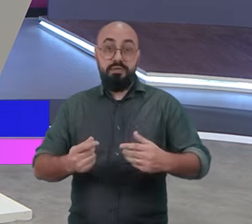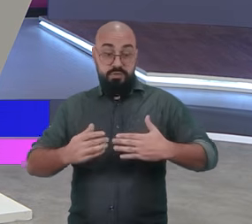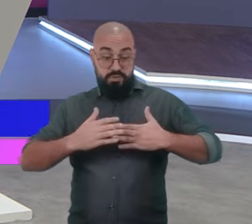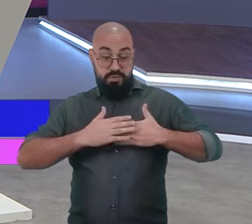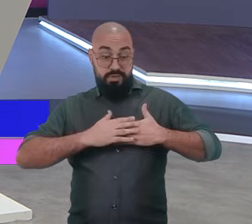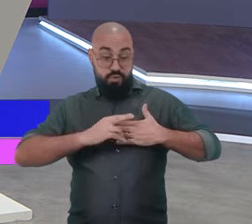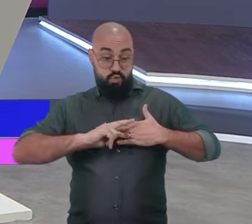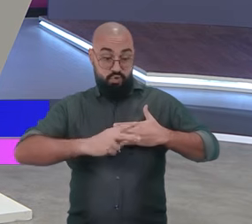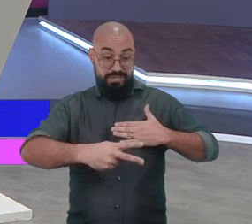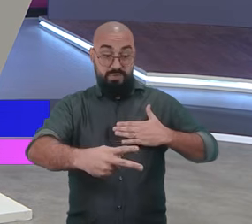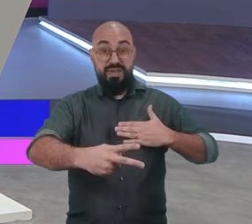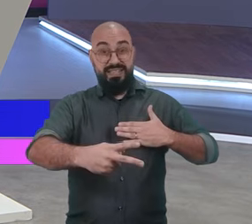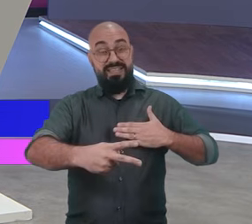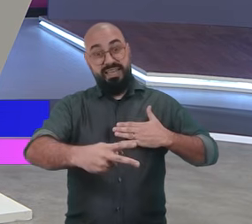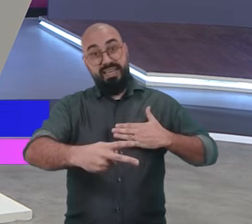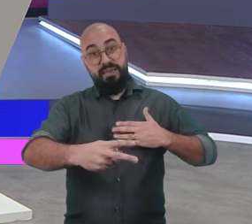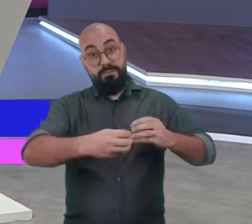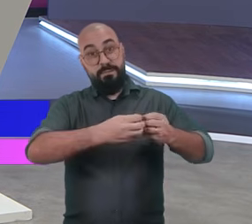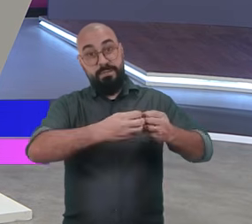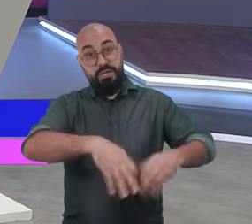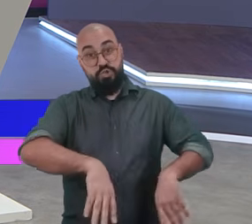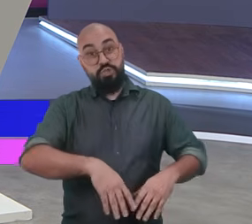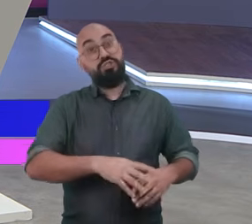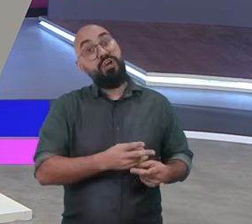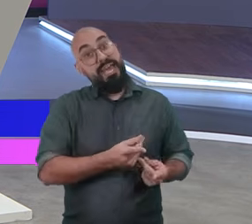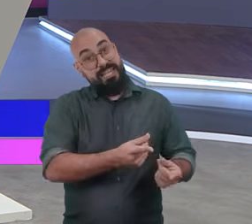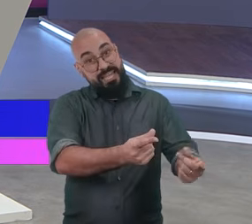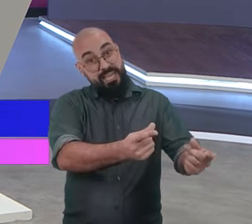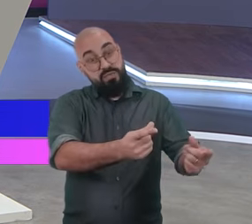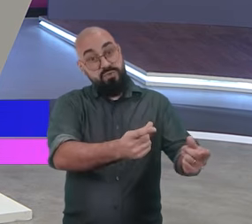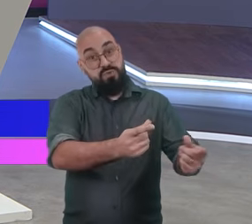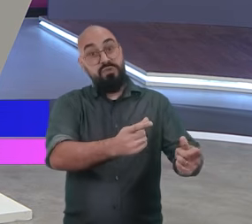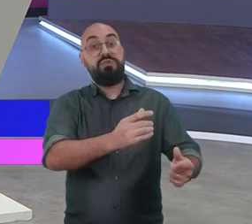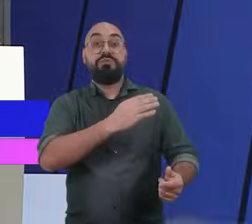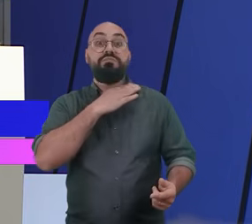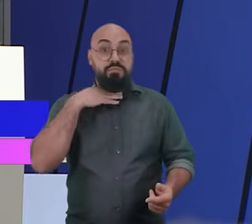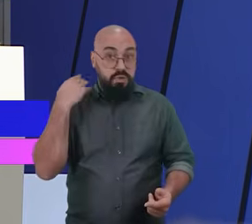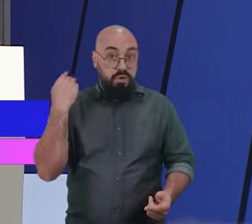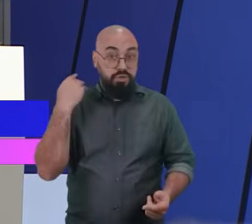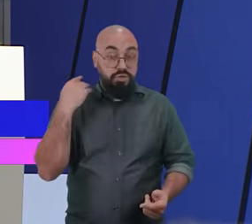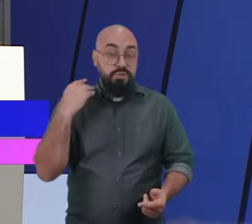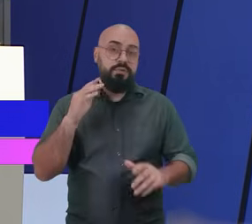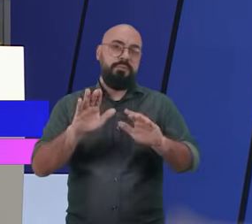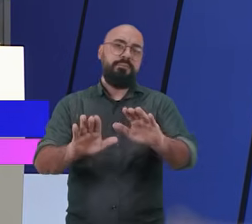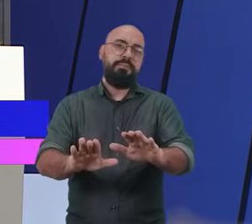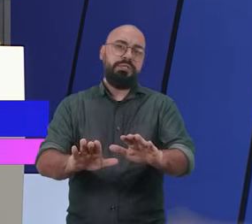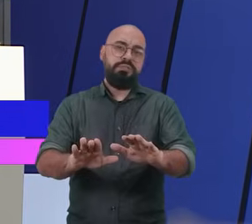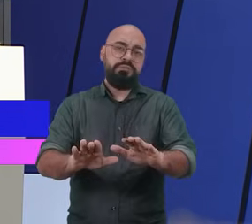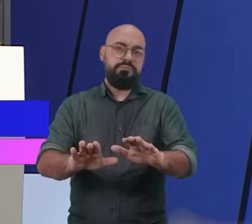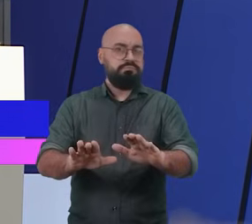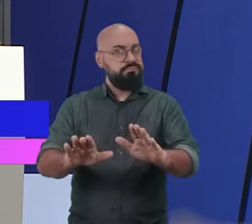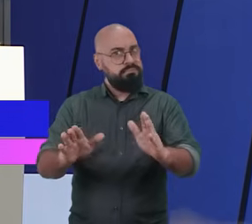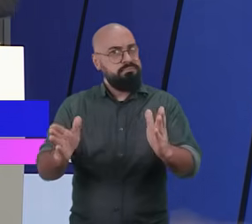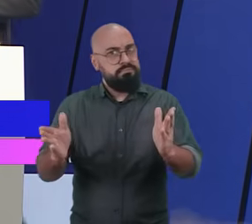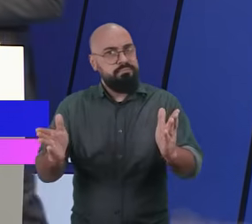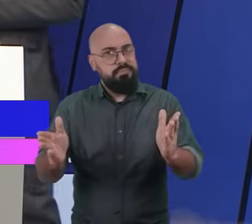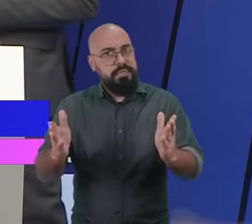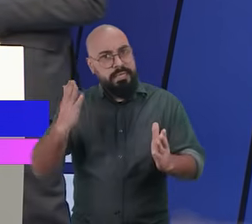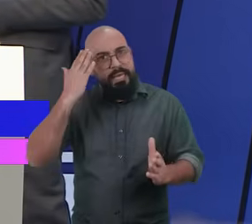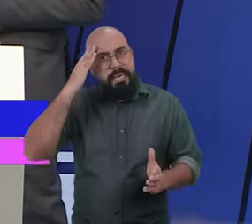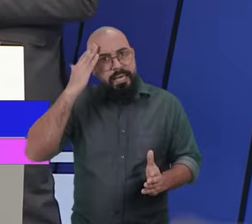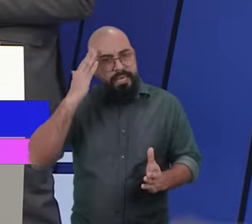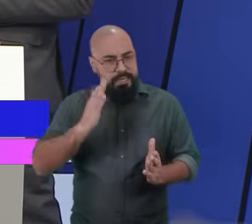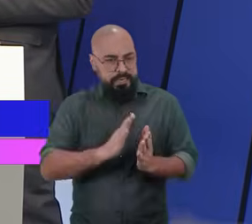a execução não é eterna. É exatamente isso que a Bíblia está dizendo. Por isso nós precisamos da palavra do Senhor. Diz o